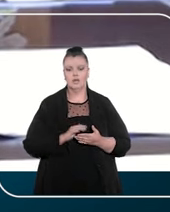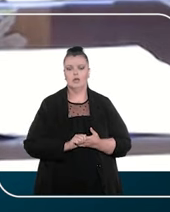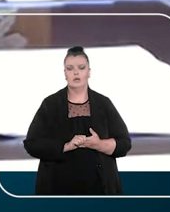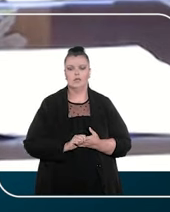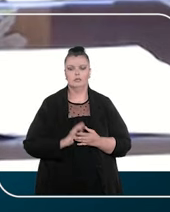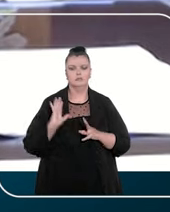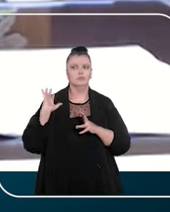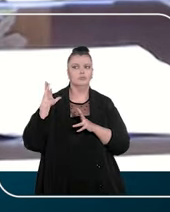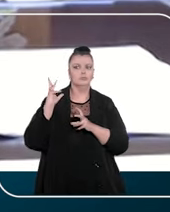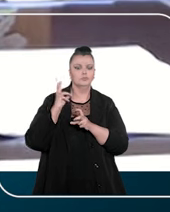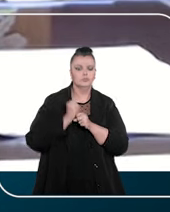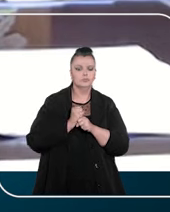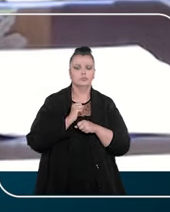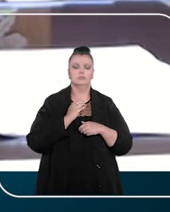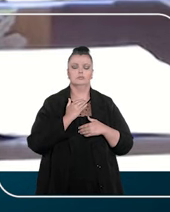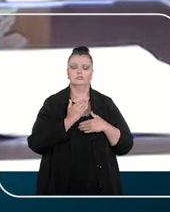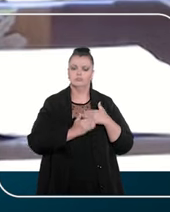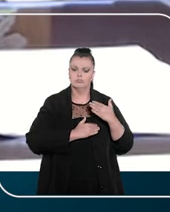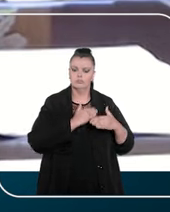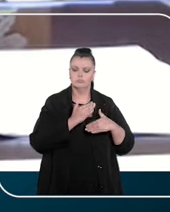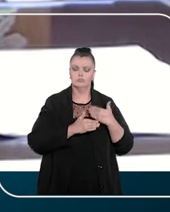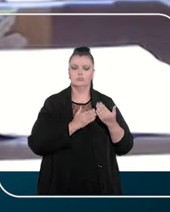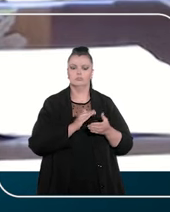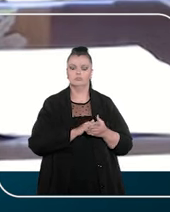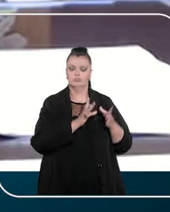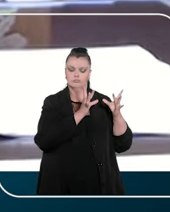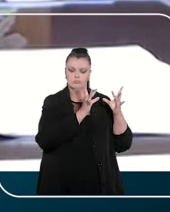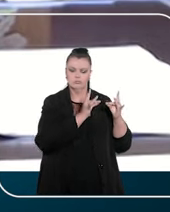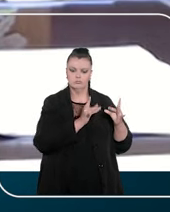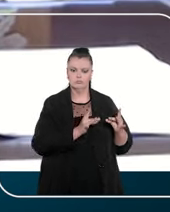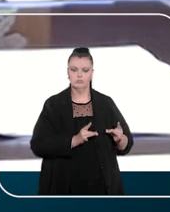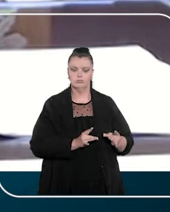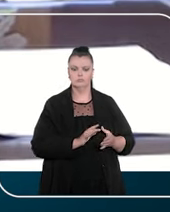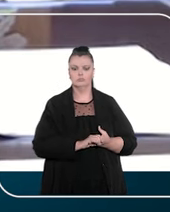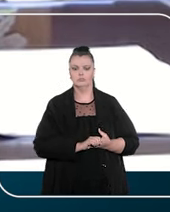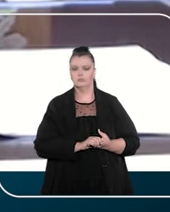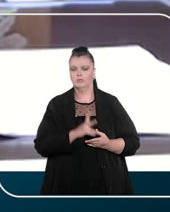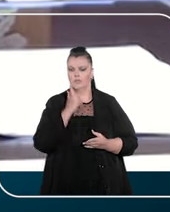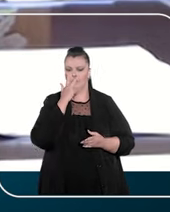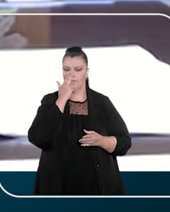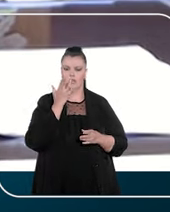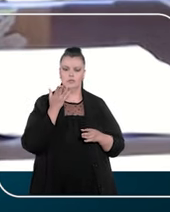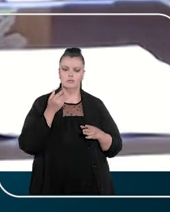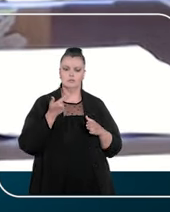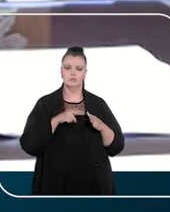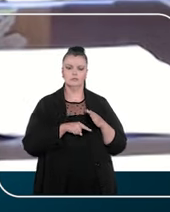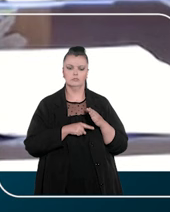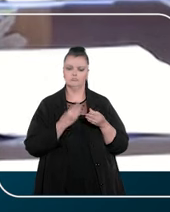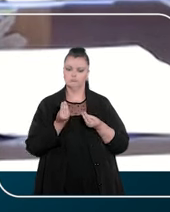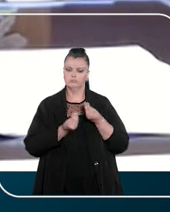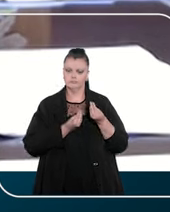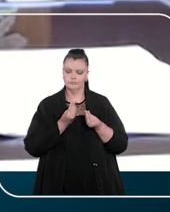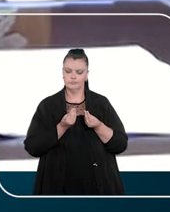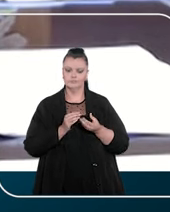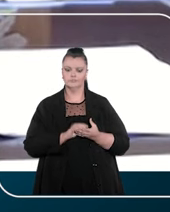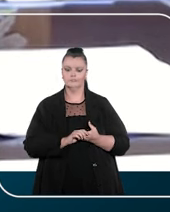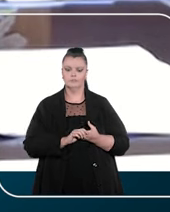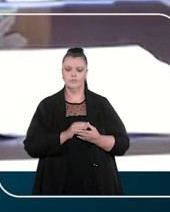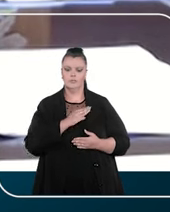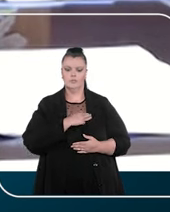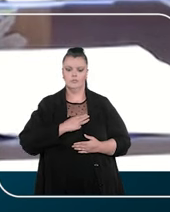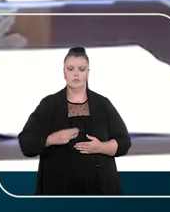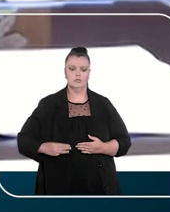forte, precisa, bem talhada, bem envelopada do ministro Rogério Schietti Machado Cruz nessa sua